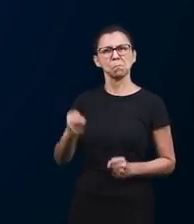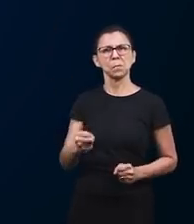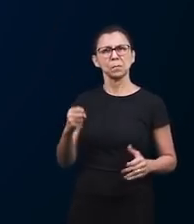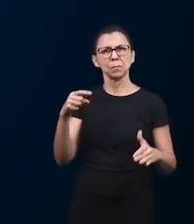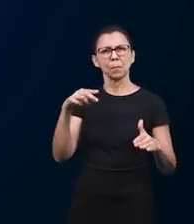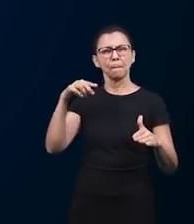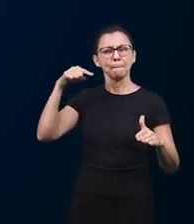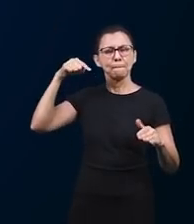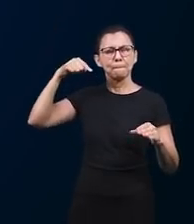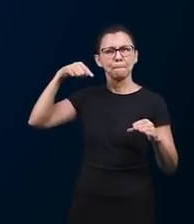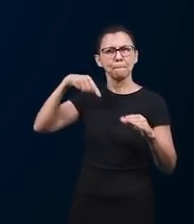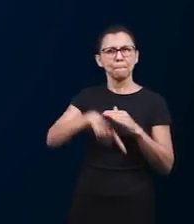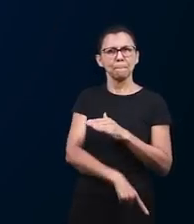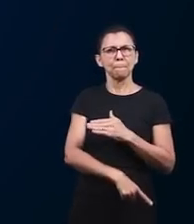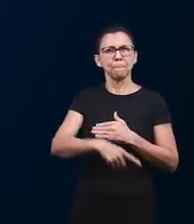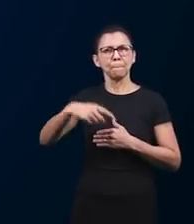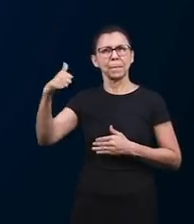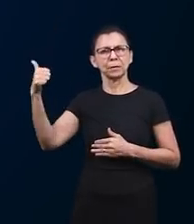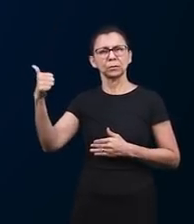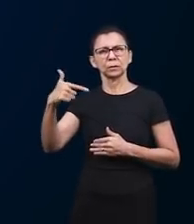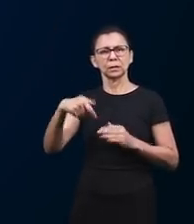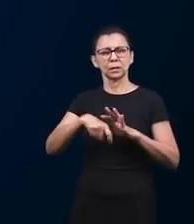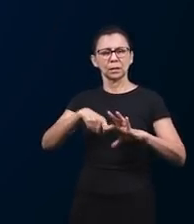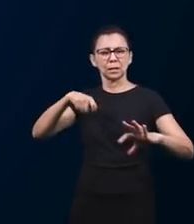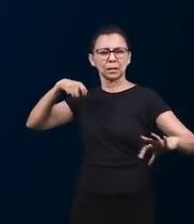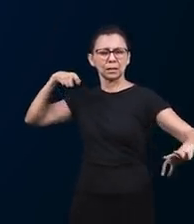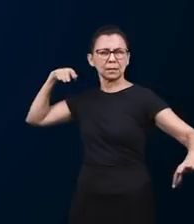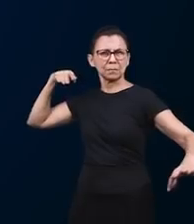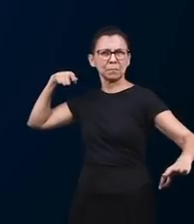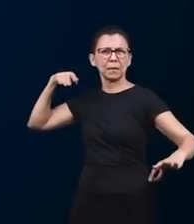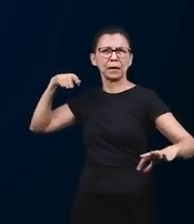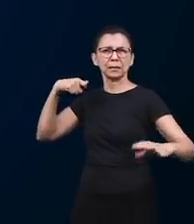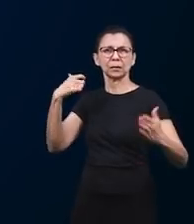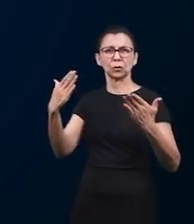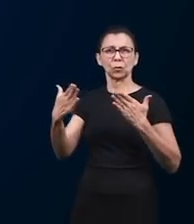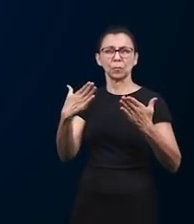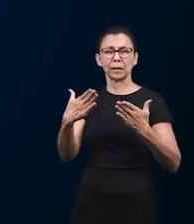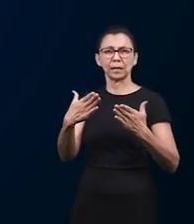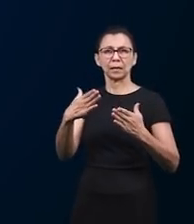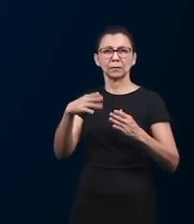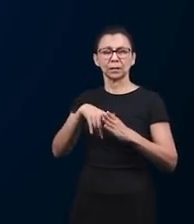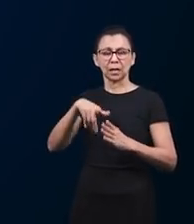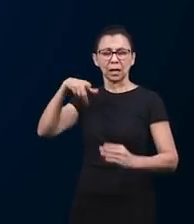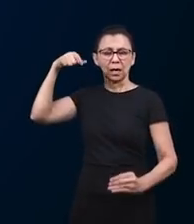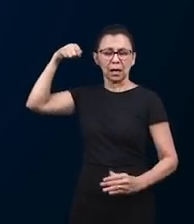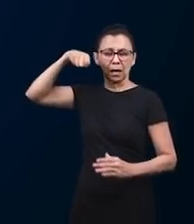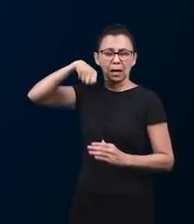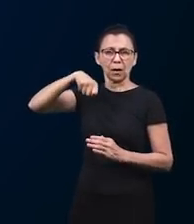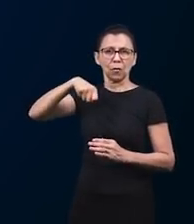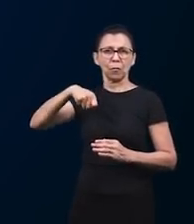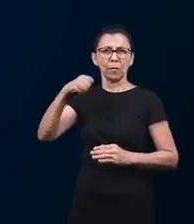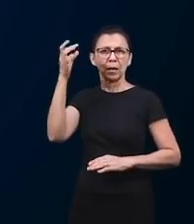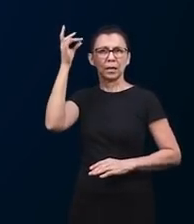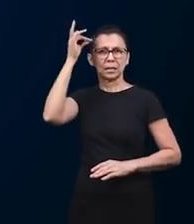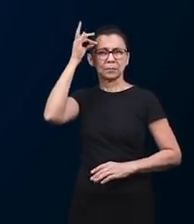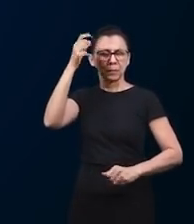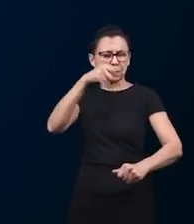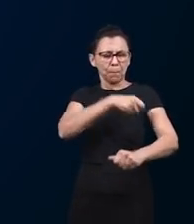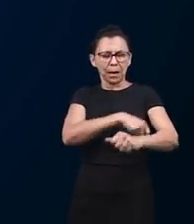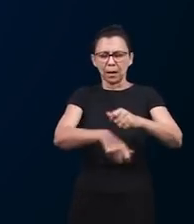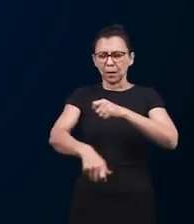mais penetrante do que espada alguma de 2 gumes, e penetra até a divisão da alma e do espírito, juntas e medulas,